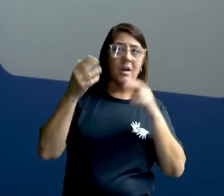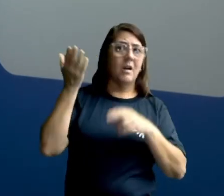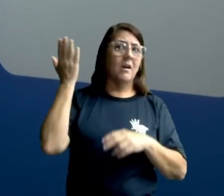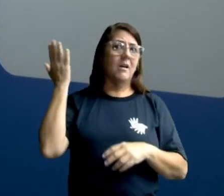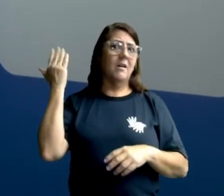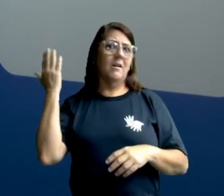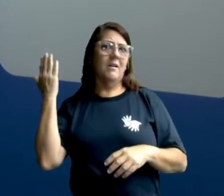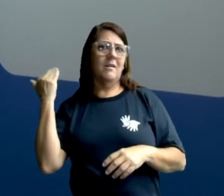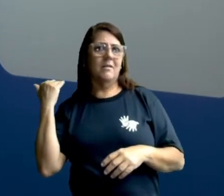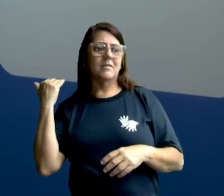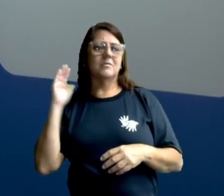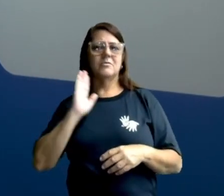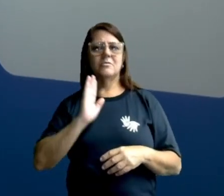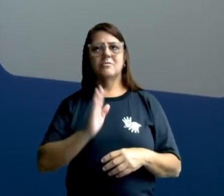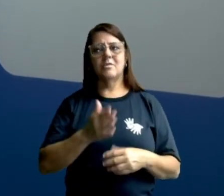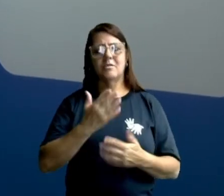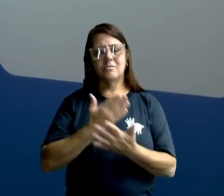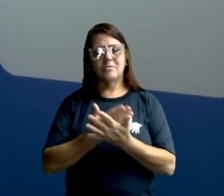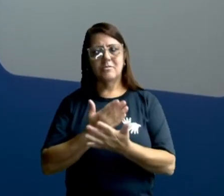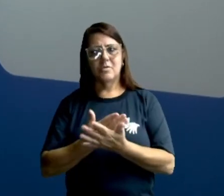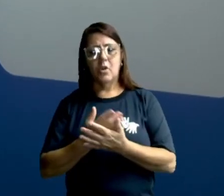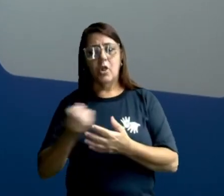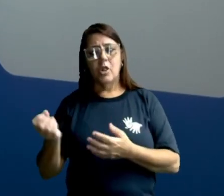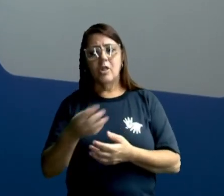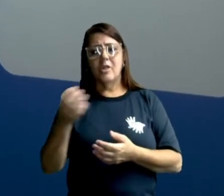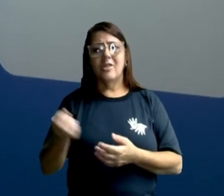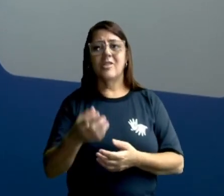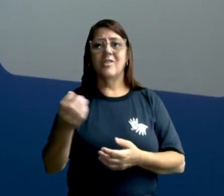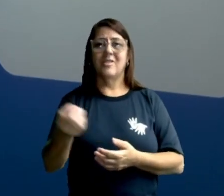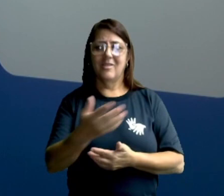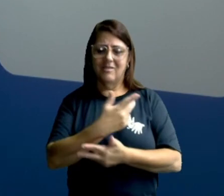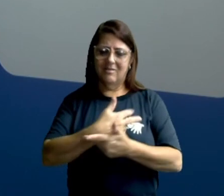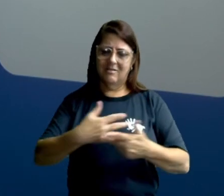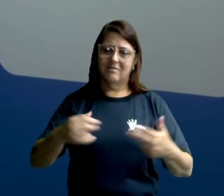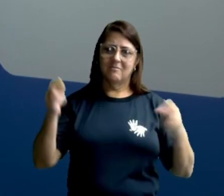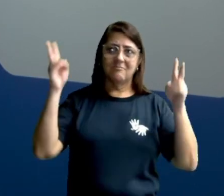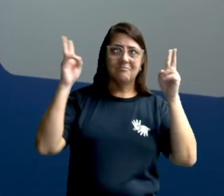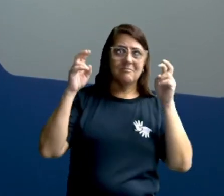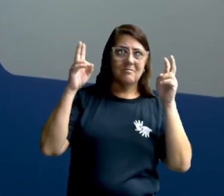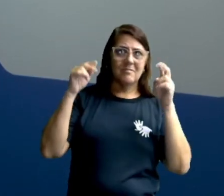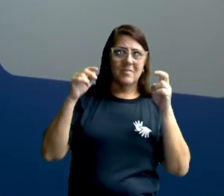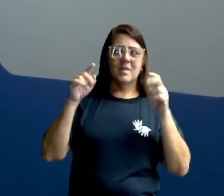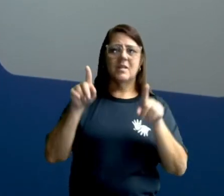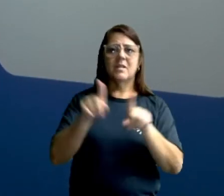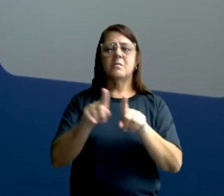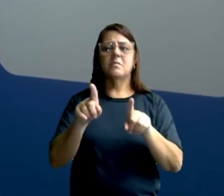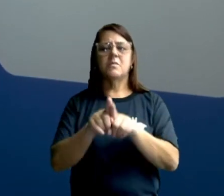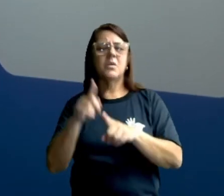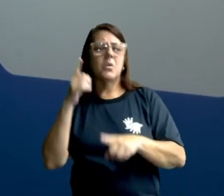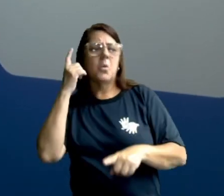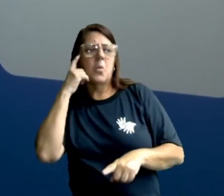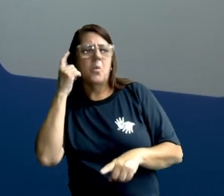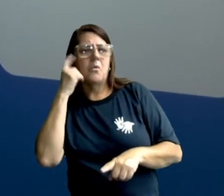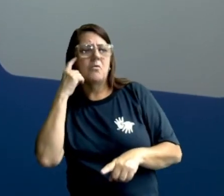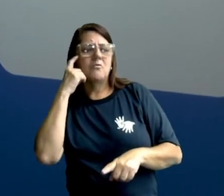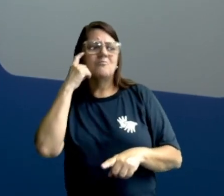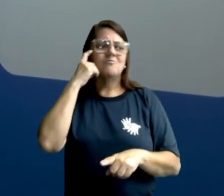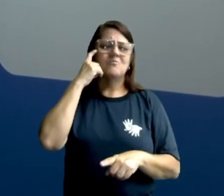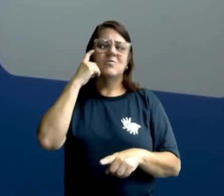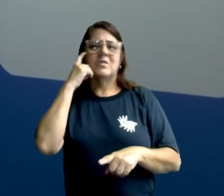aulas anteriores e trazer novos conceitos para vocês. Levem eventuais dúvidas até o seu